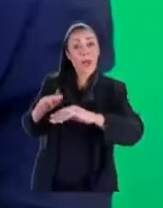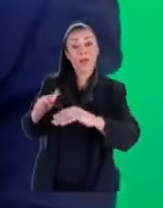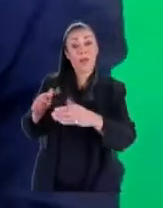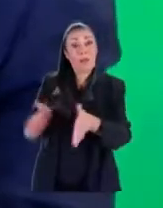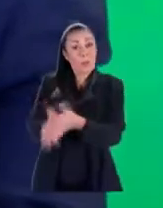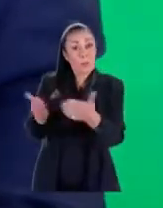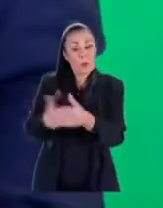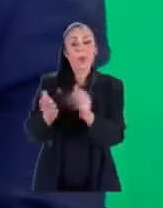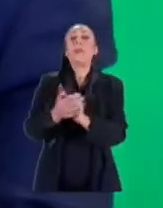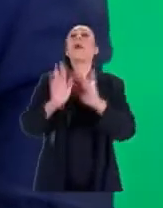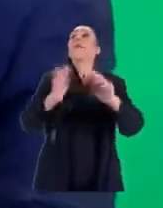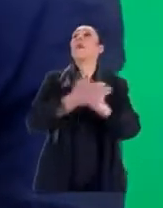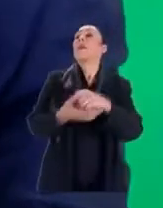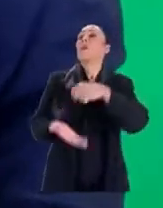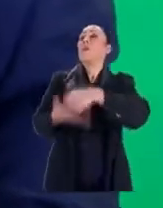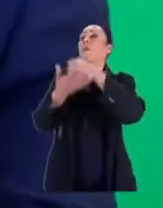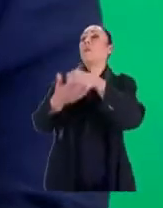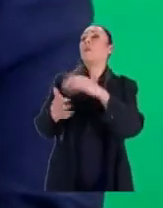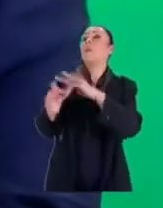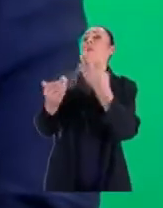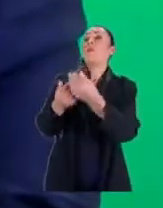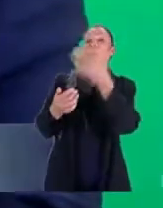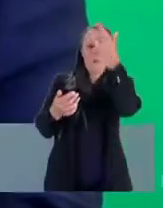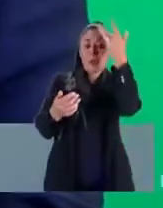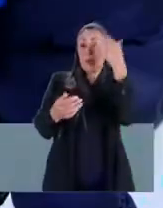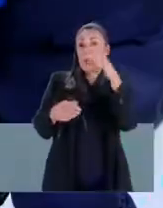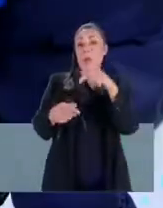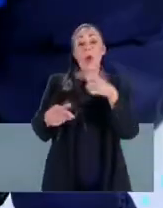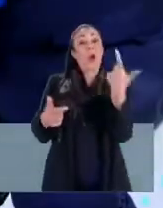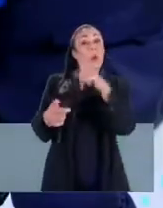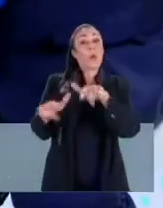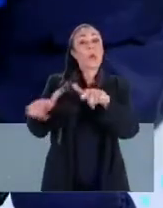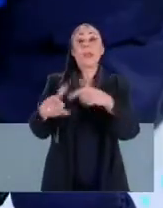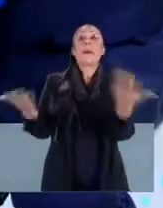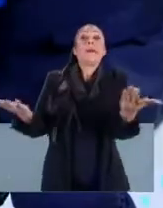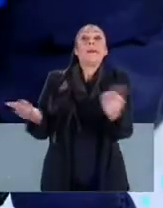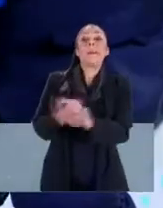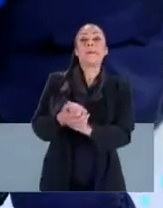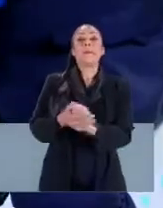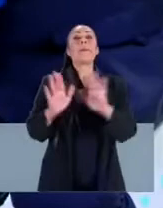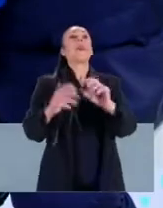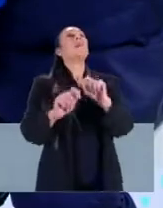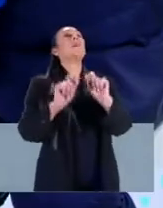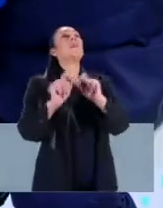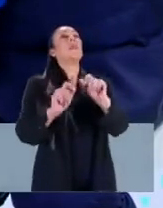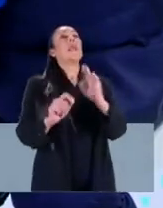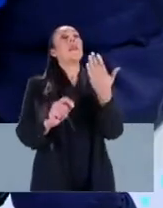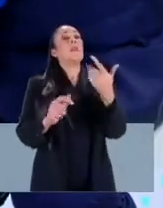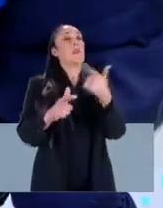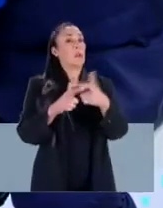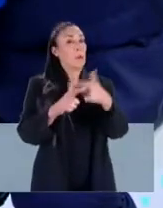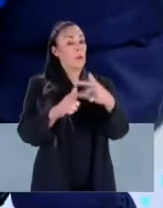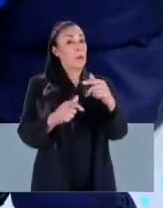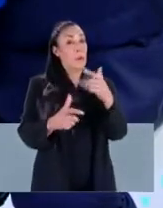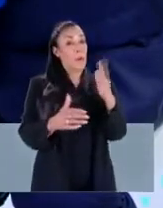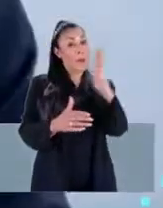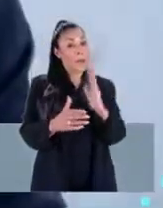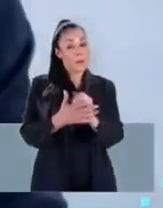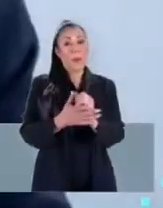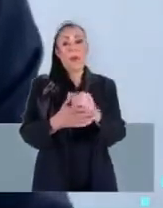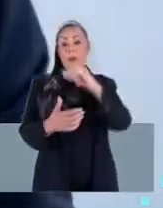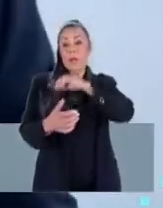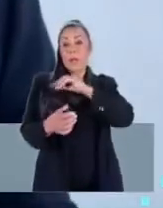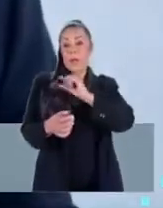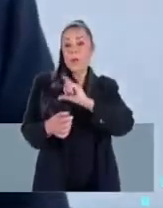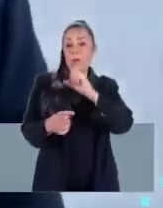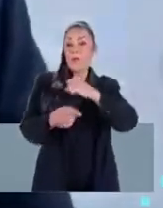Pois quando é. Você toma o Bolsa Família quando o cara arruma um emprego, mas, ruim. Mas o que resolveu a situação no Brasil foi o salário mínimo aumentar todo ano, foi a